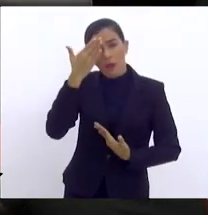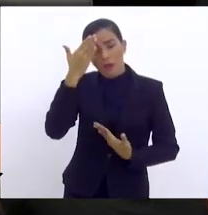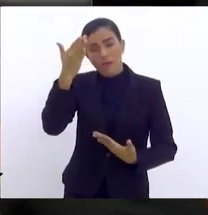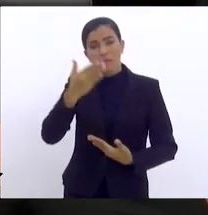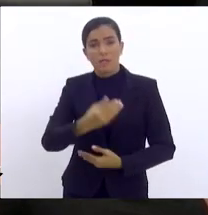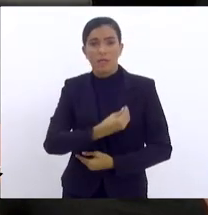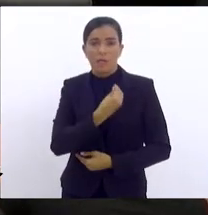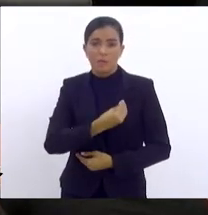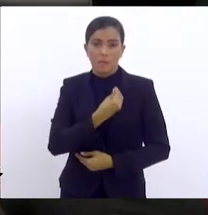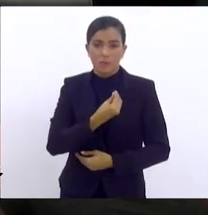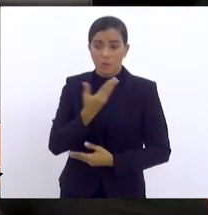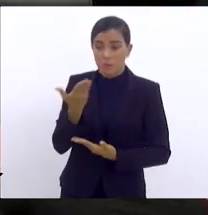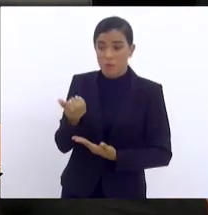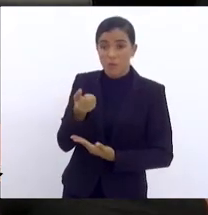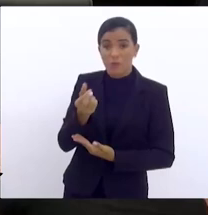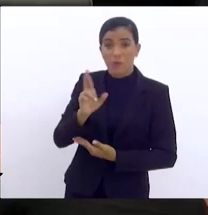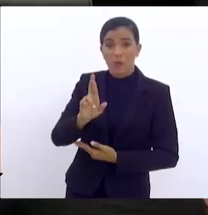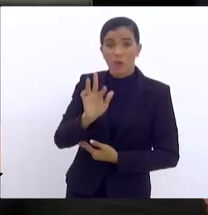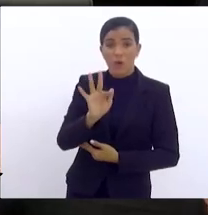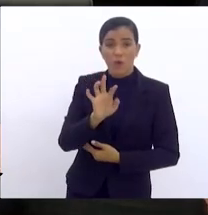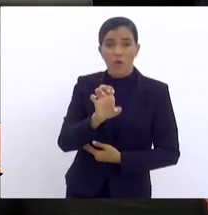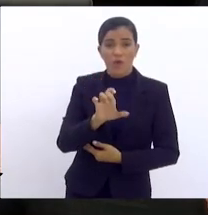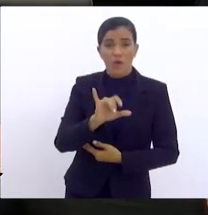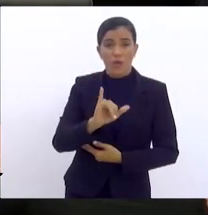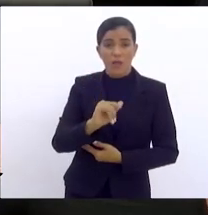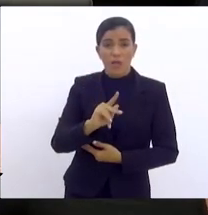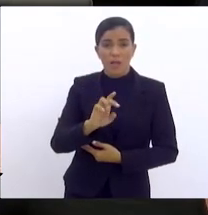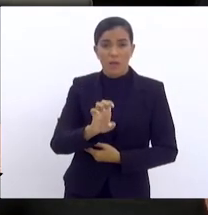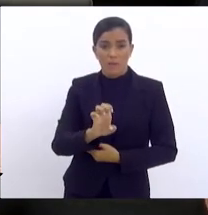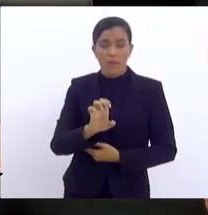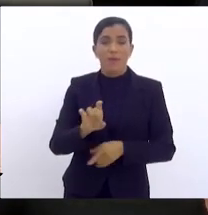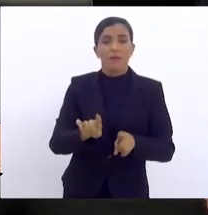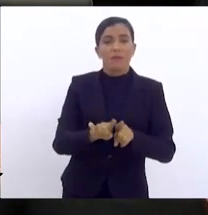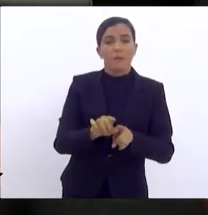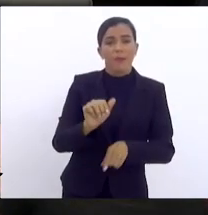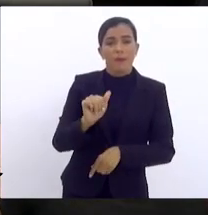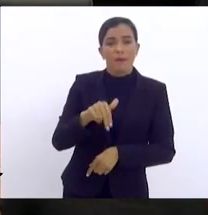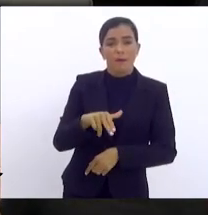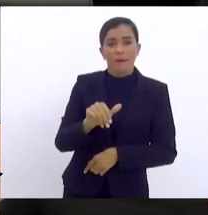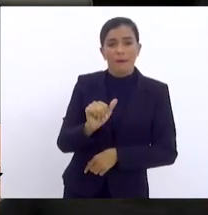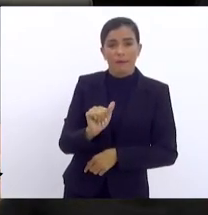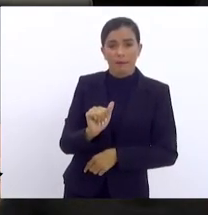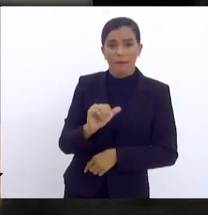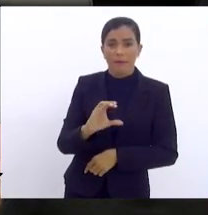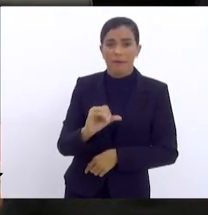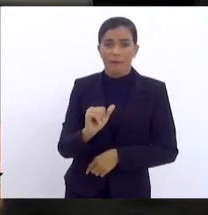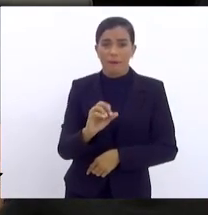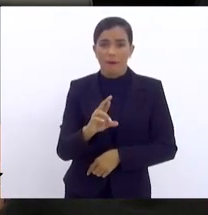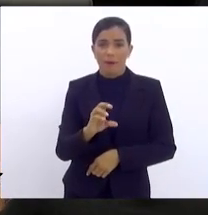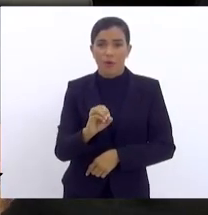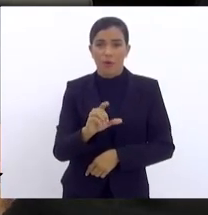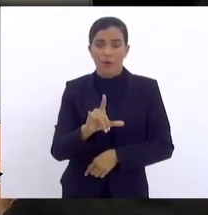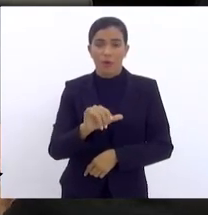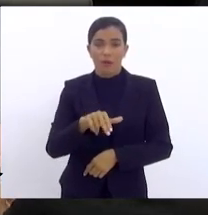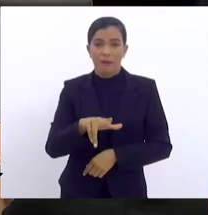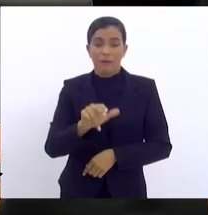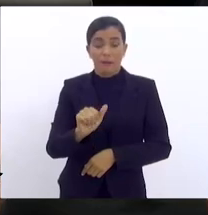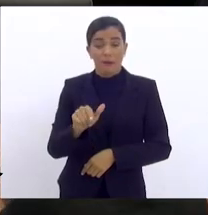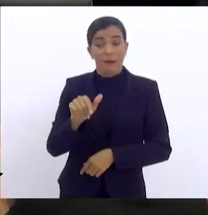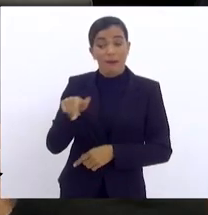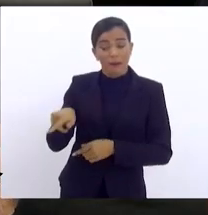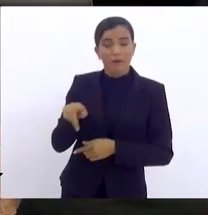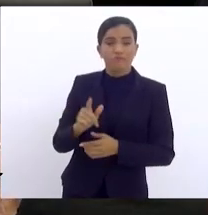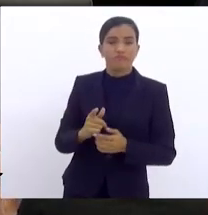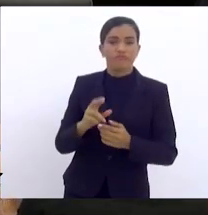do Senhor Felipe Lima Felipe Lima da senhora Ana Carolina que são a senhora é chefe de